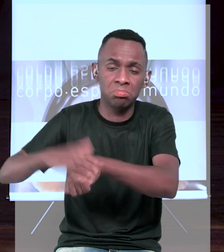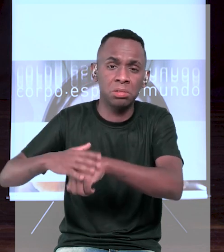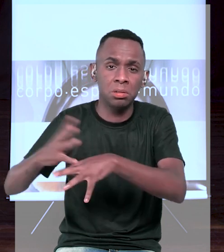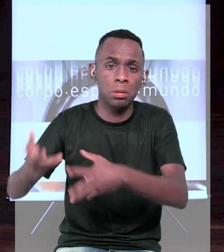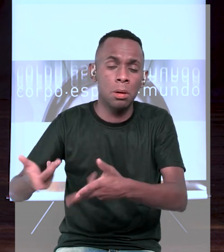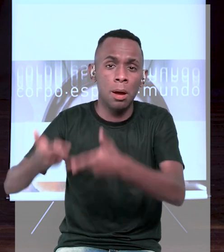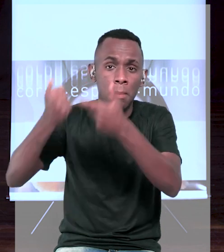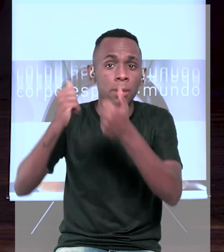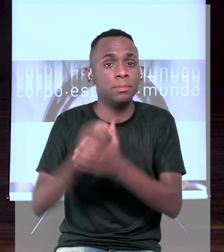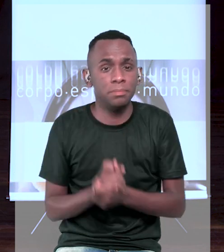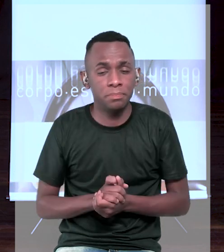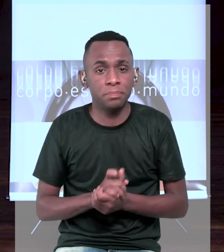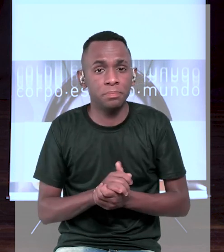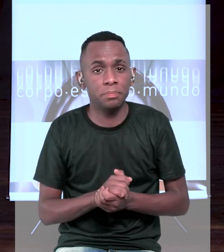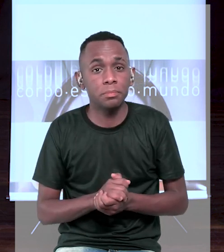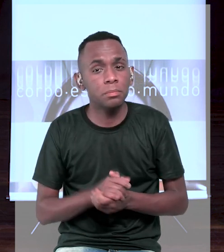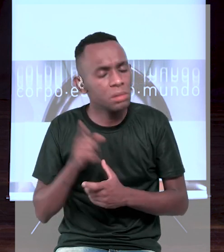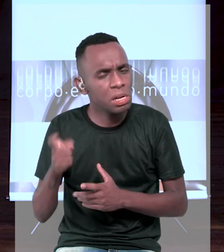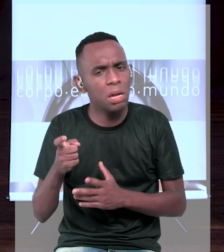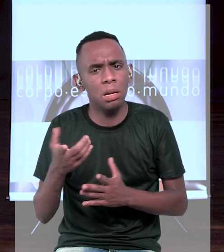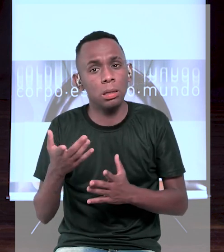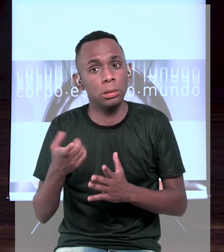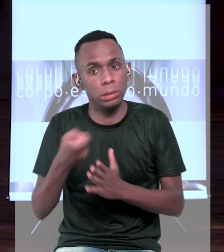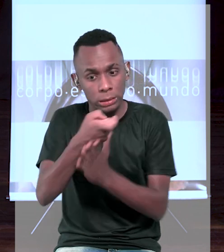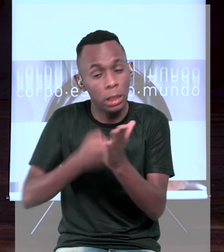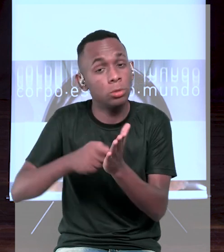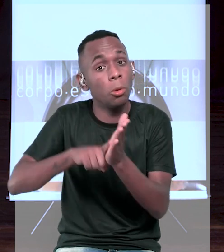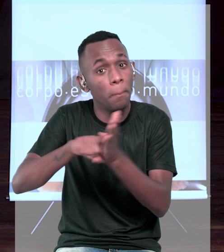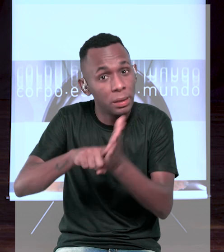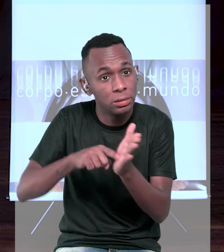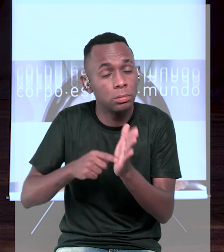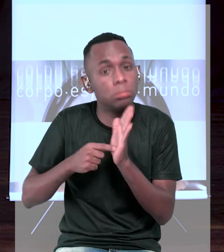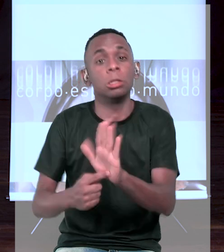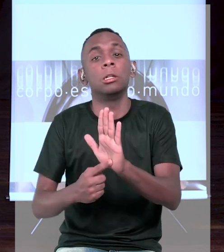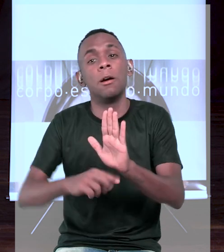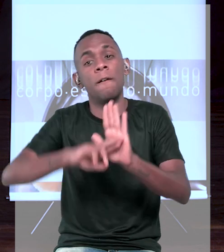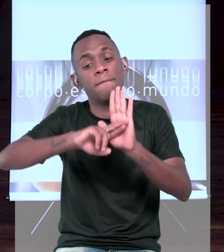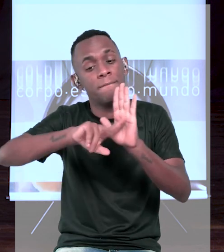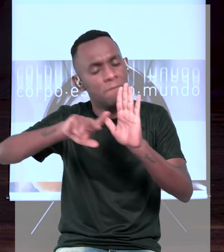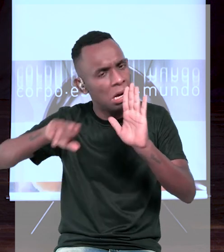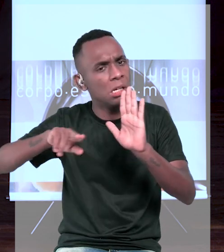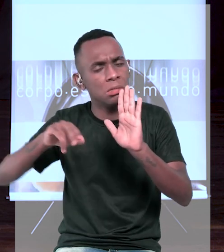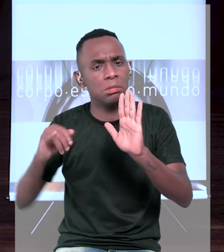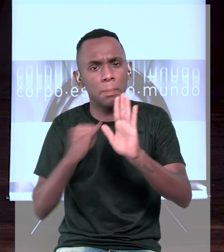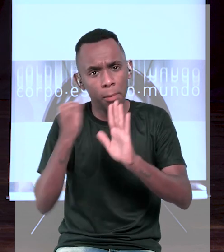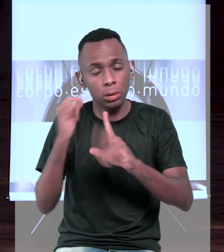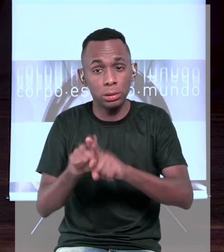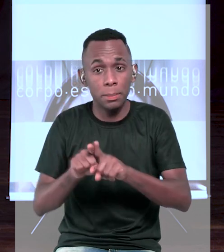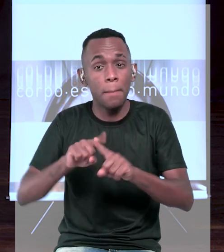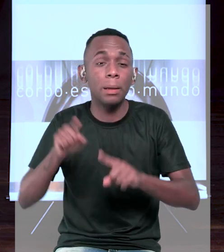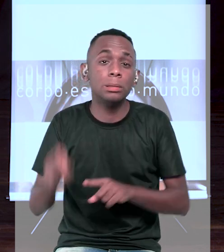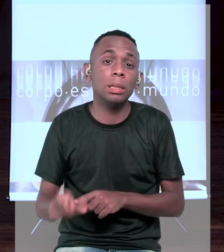Poucas pessoas deixaram também obras tão controversas como o Eichmann em Jerusalém. Mas aqui Hannah